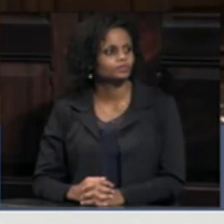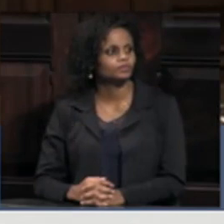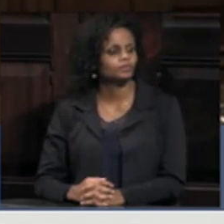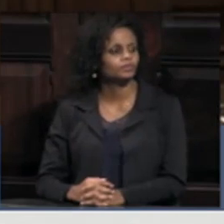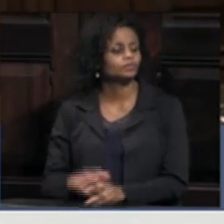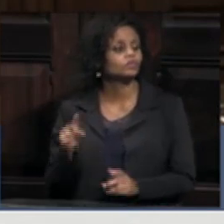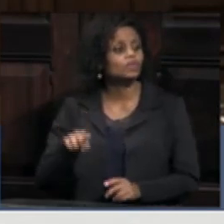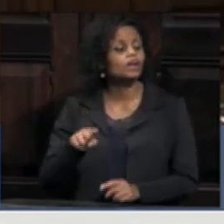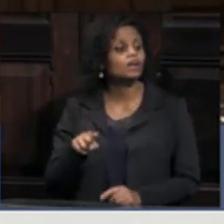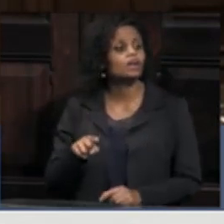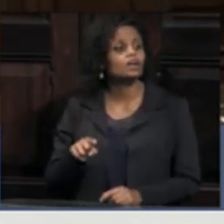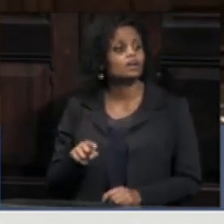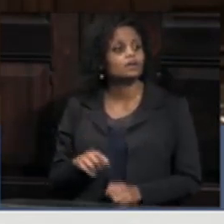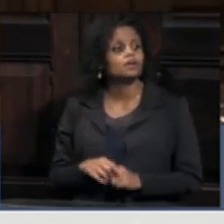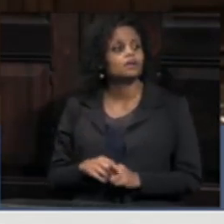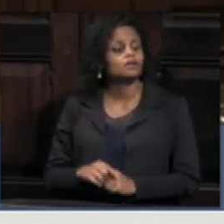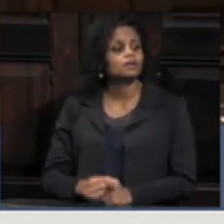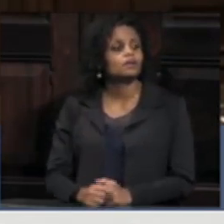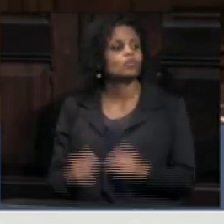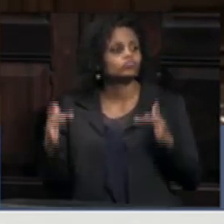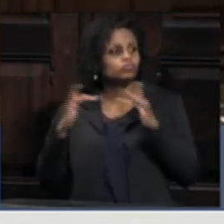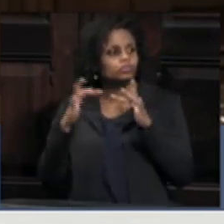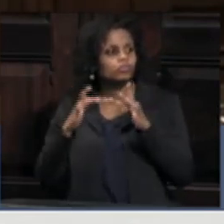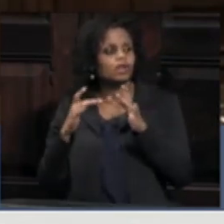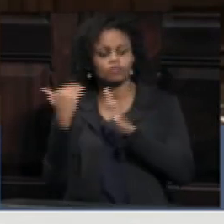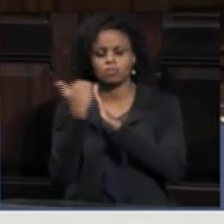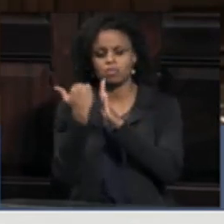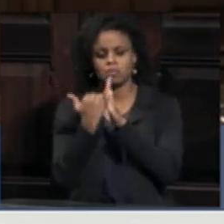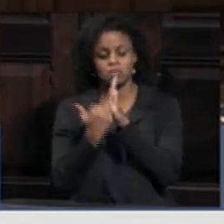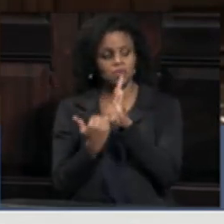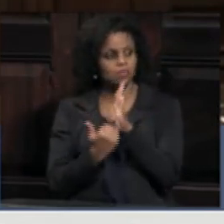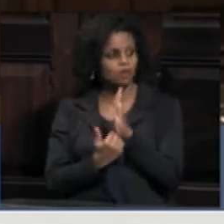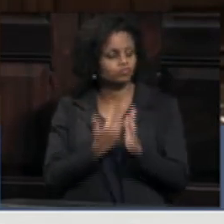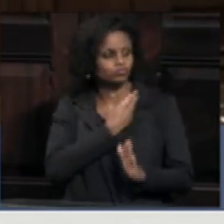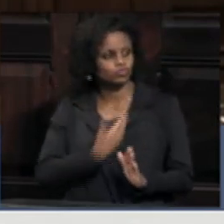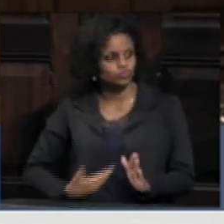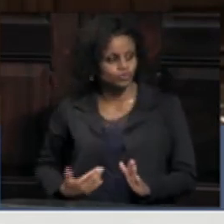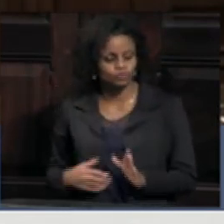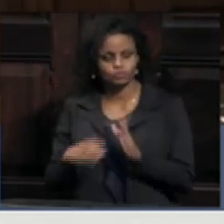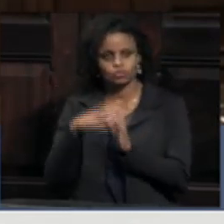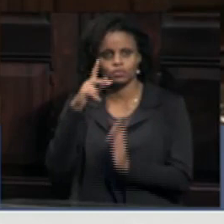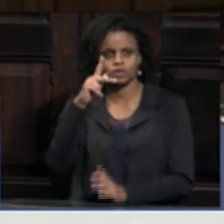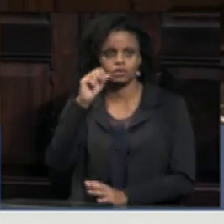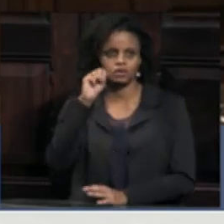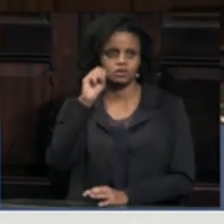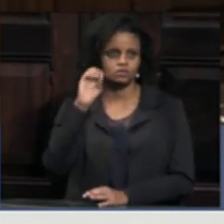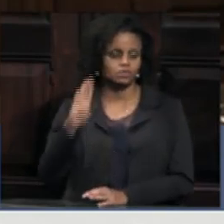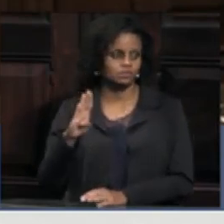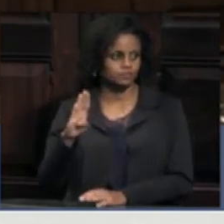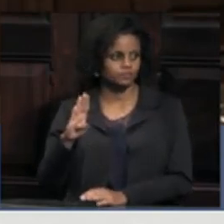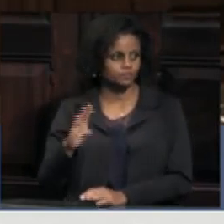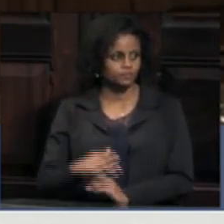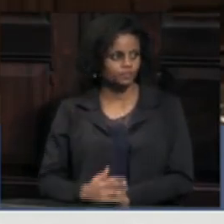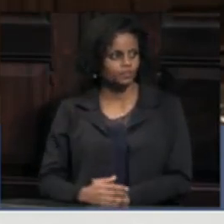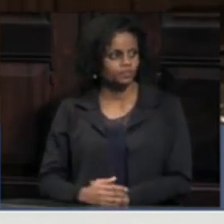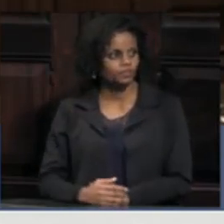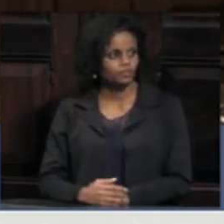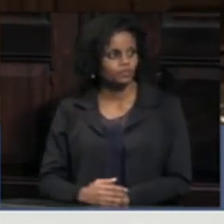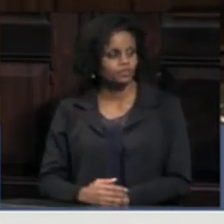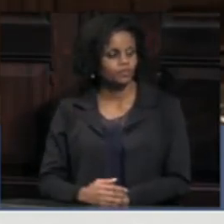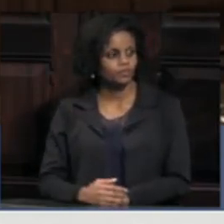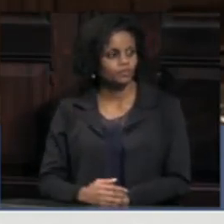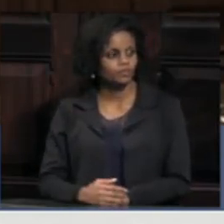fazia parte do programa de governo dessa coligação. E hoje aqui, quero deixar muito